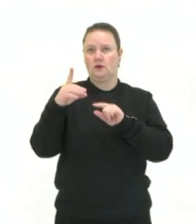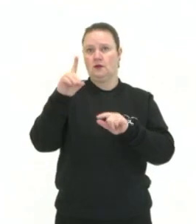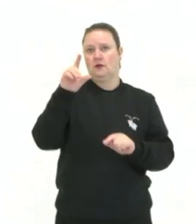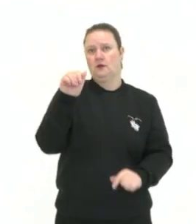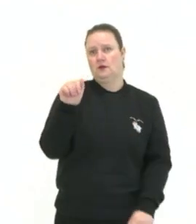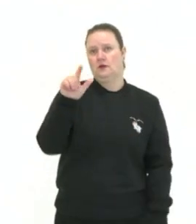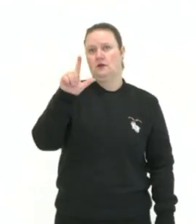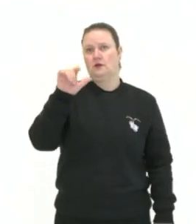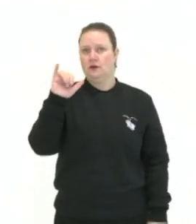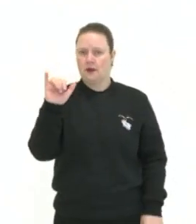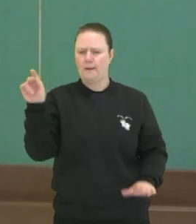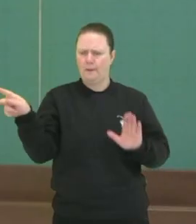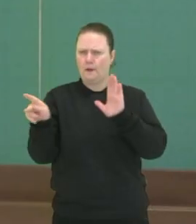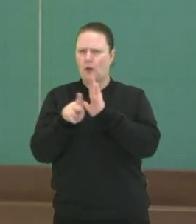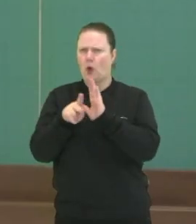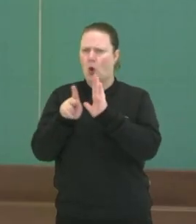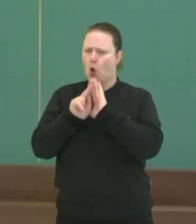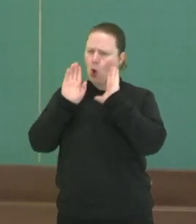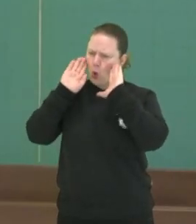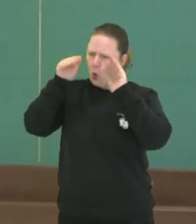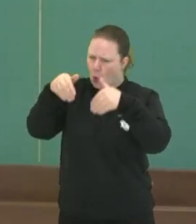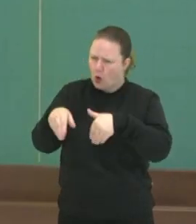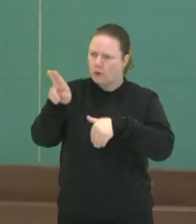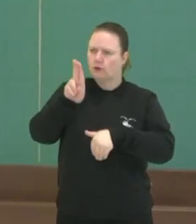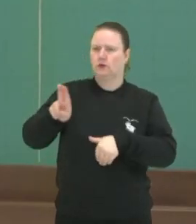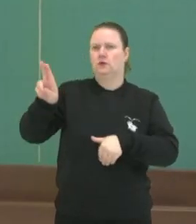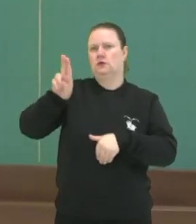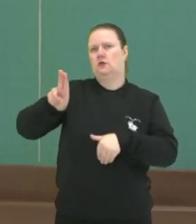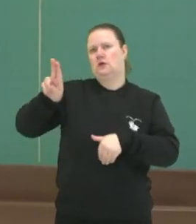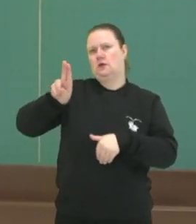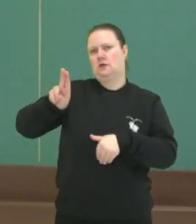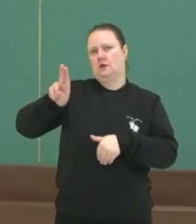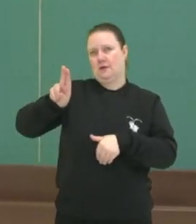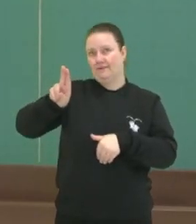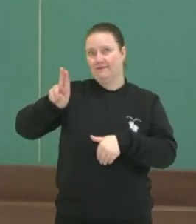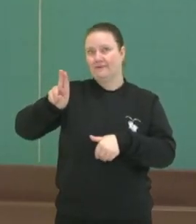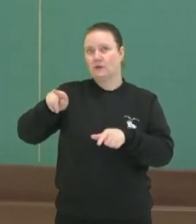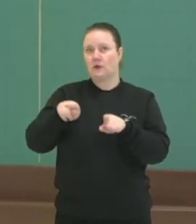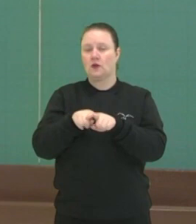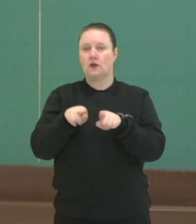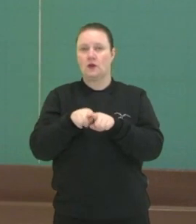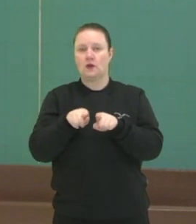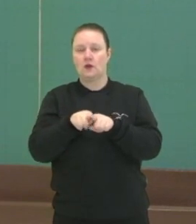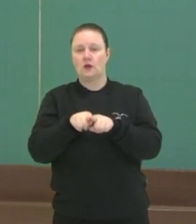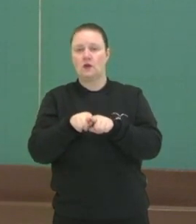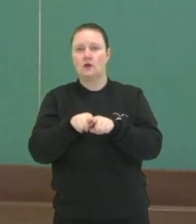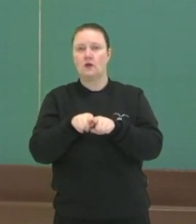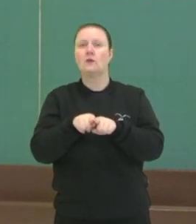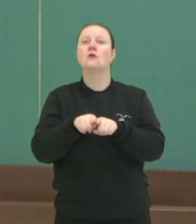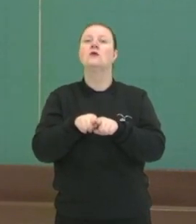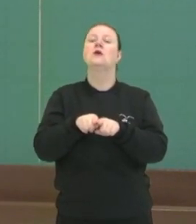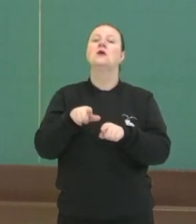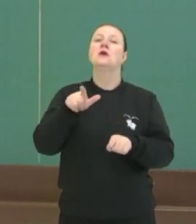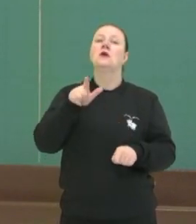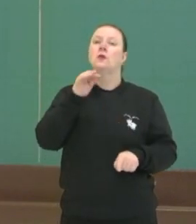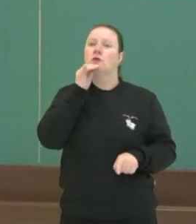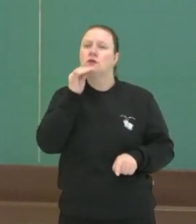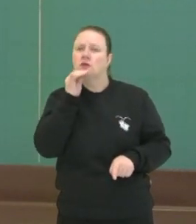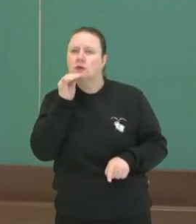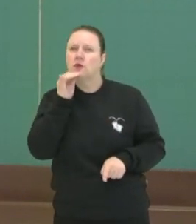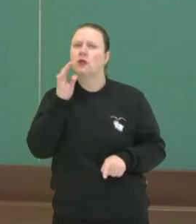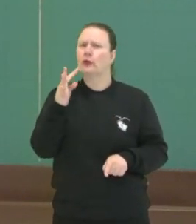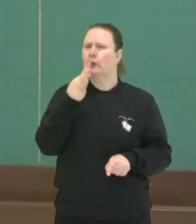bem acadêmica. Esse aqui não, ele é bem solto. E ele é da tradição espanhola, ceramista, conheceu Picasso em 19, ele